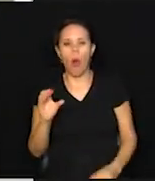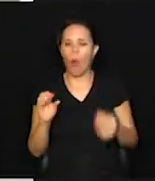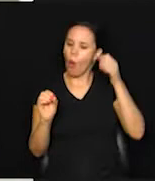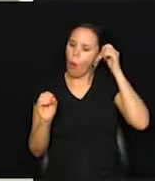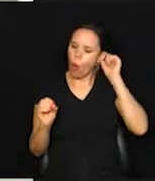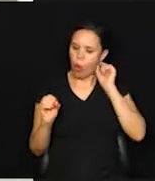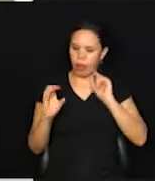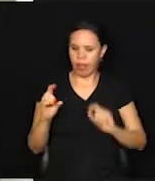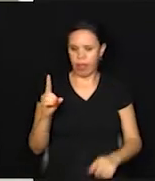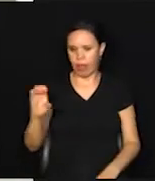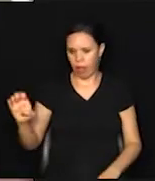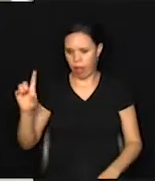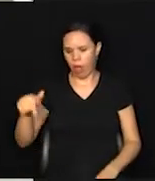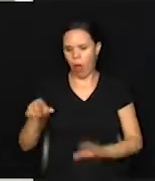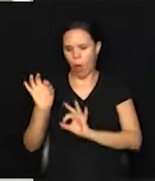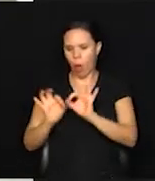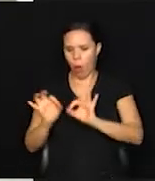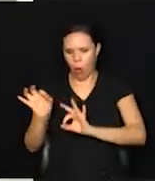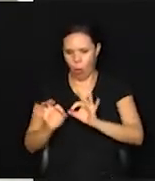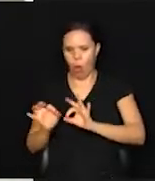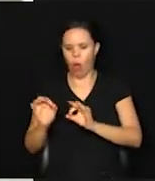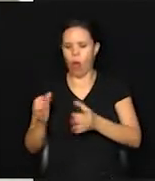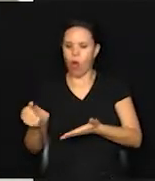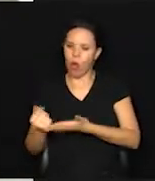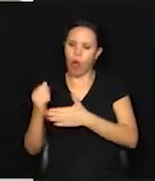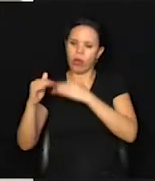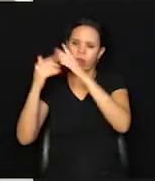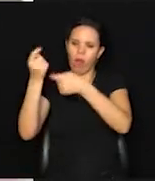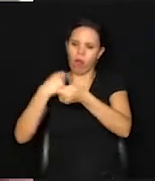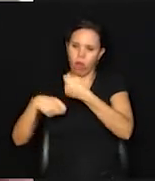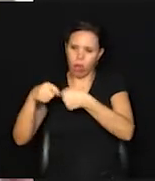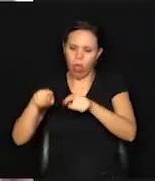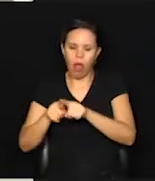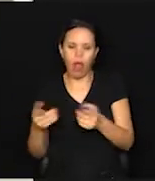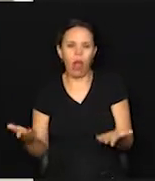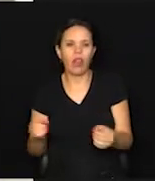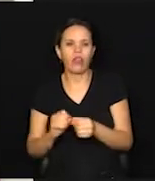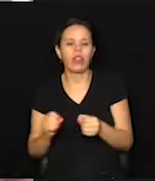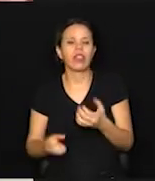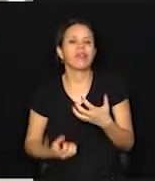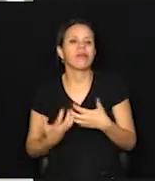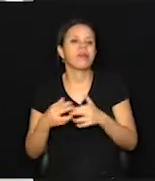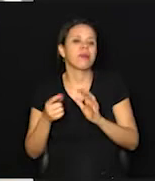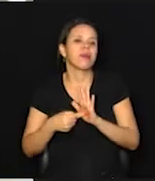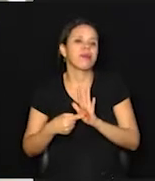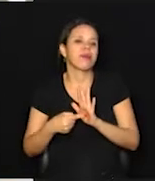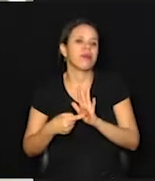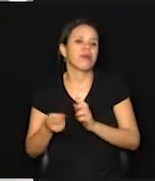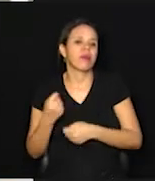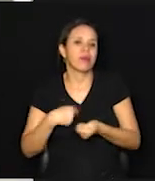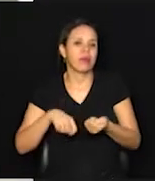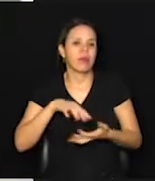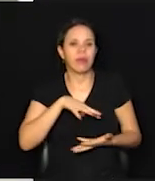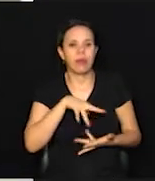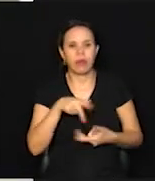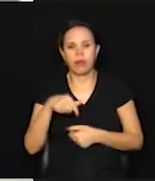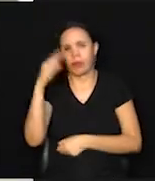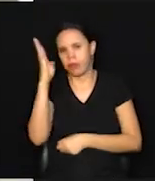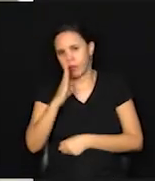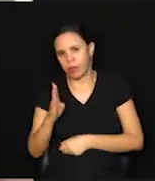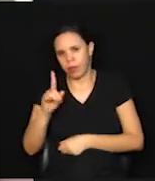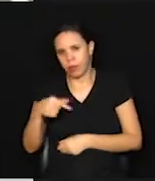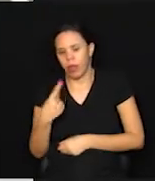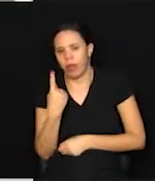a Organização de Cooperação e Desenvolvimento Econômico, feita agora recentemente, mostra que das grandes economias do mundo, o Brasil é